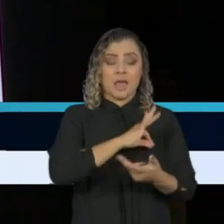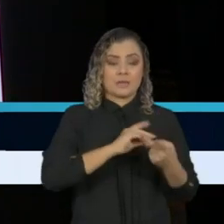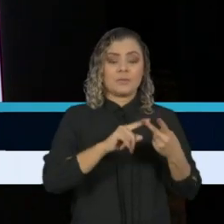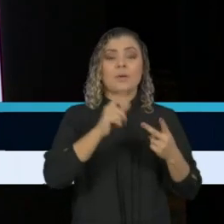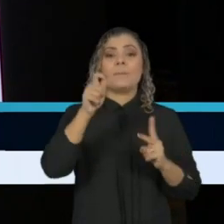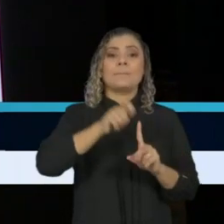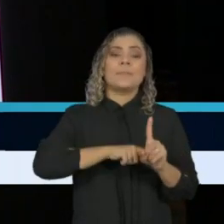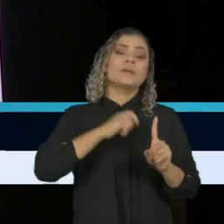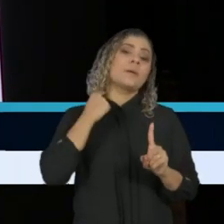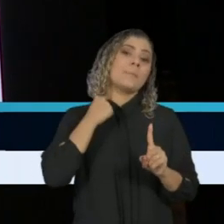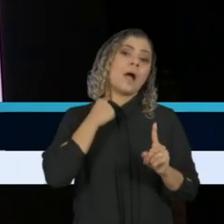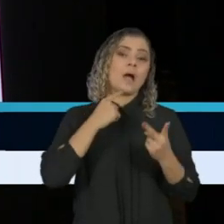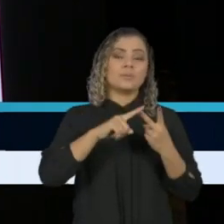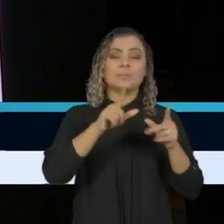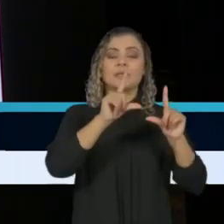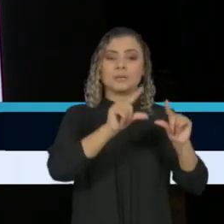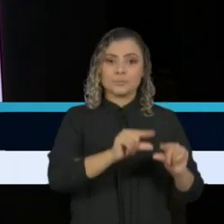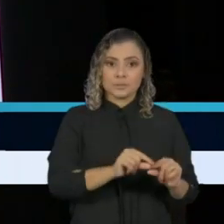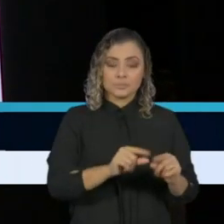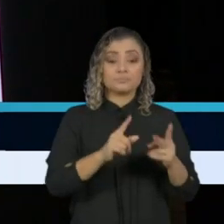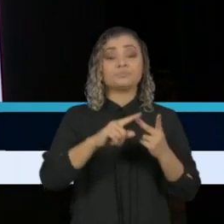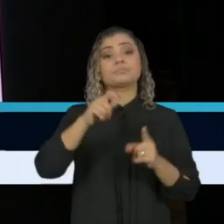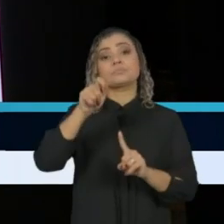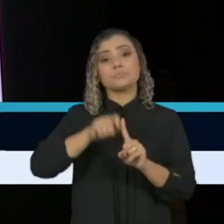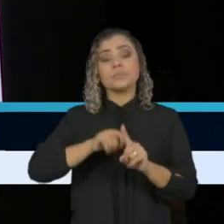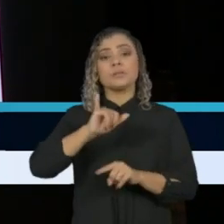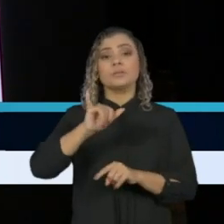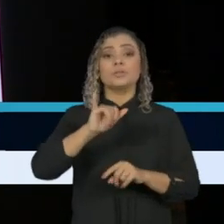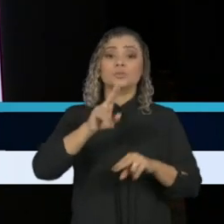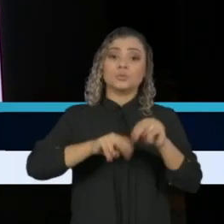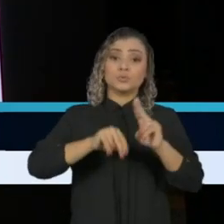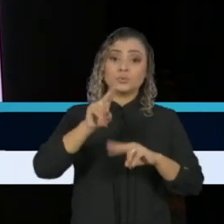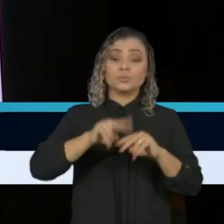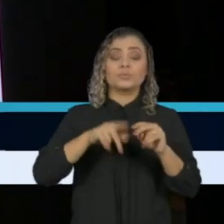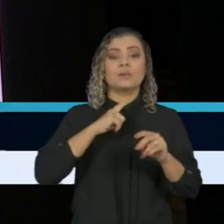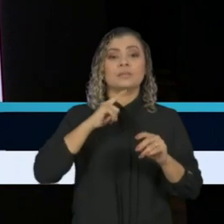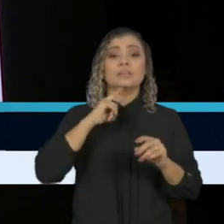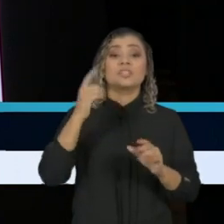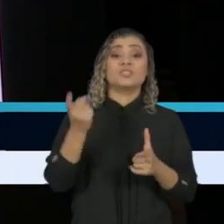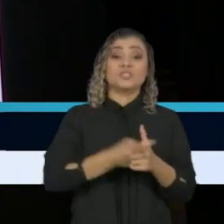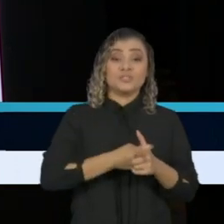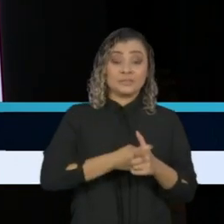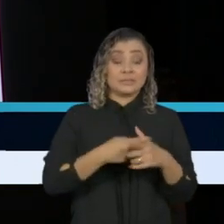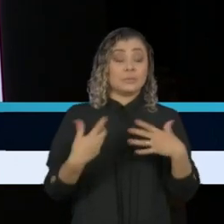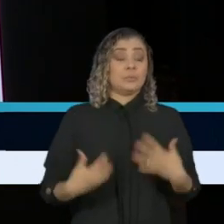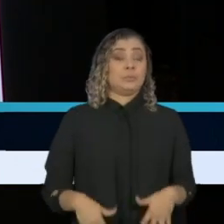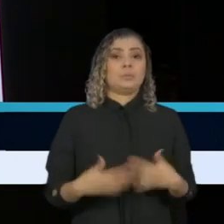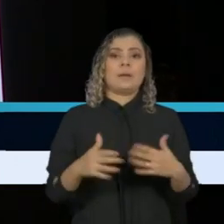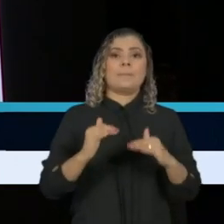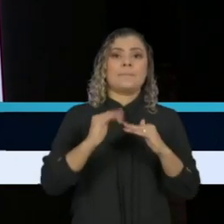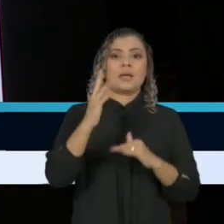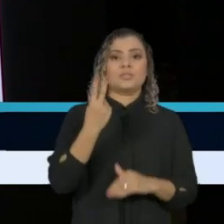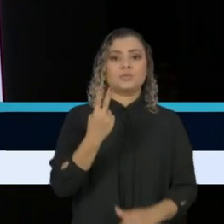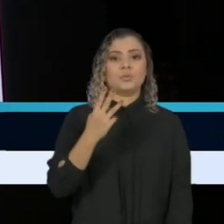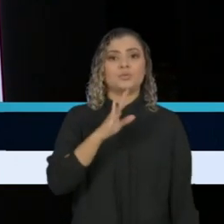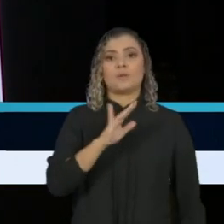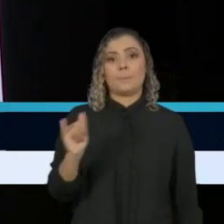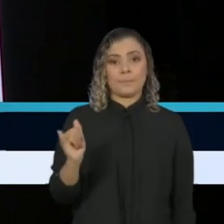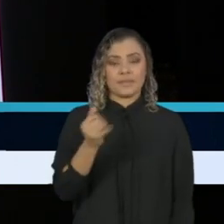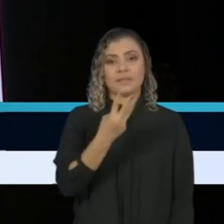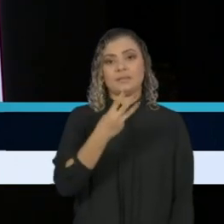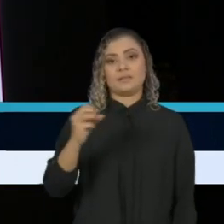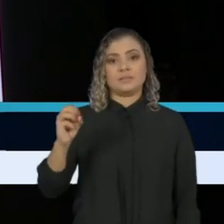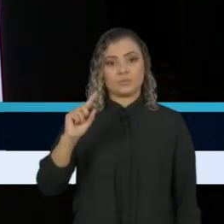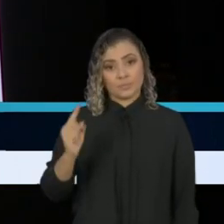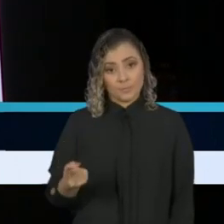uma redução ainda maior, e já no mês de junho um déficit de caixa financeiro de mais de 2 bilhões,